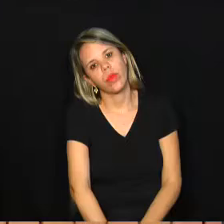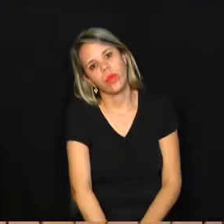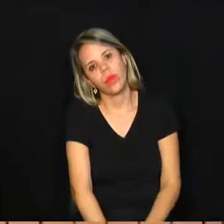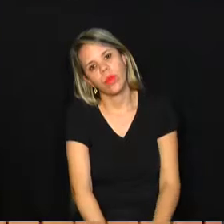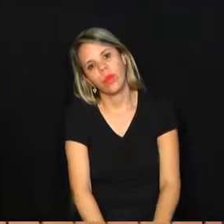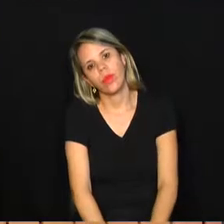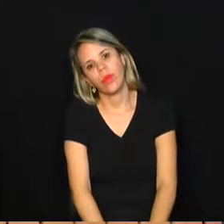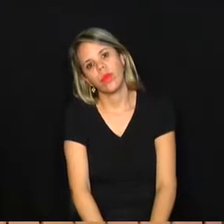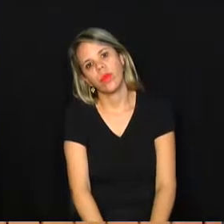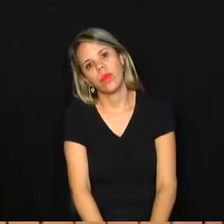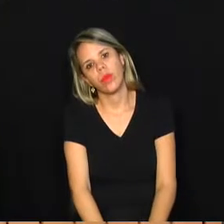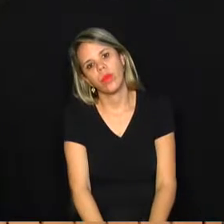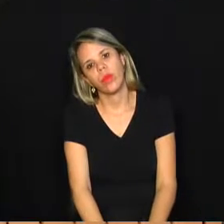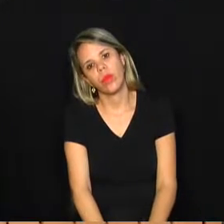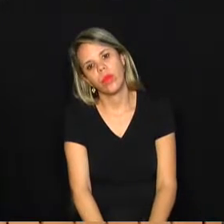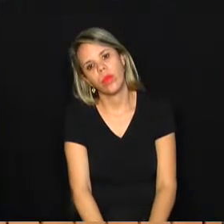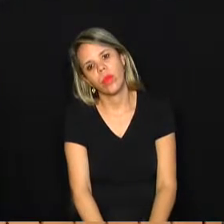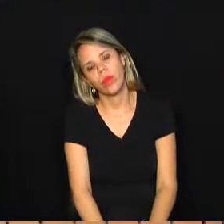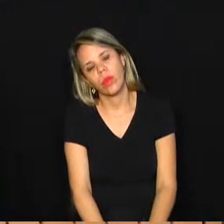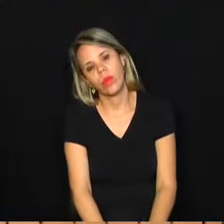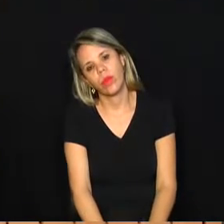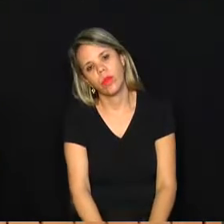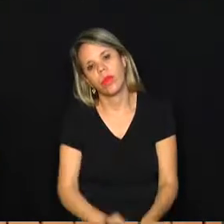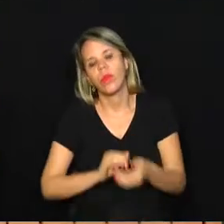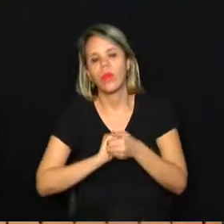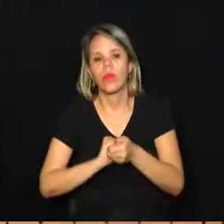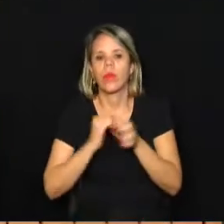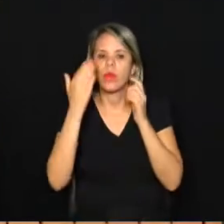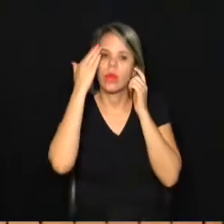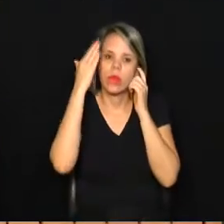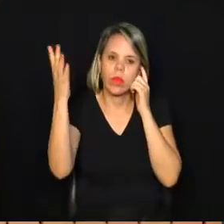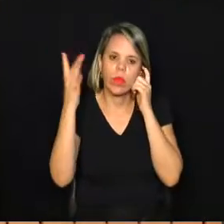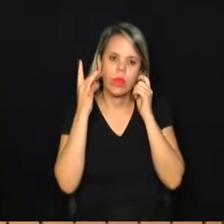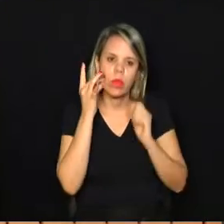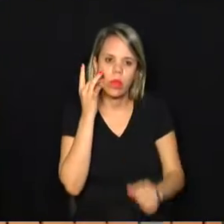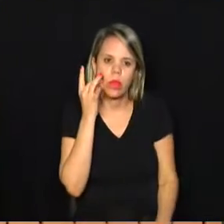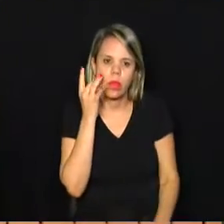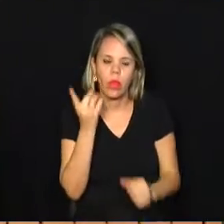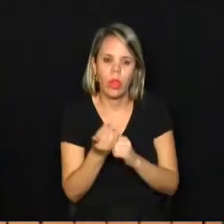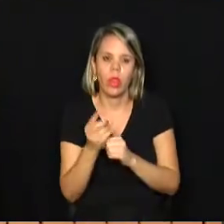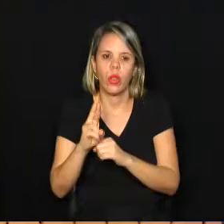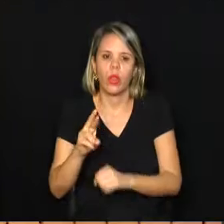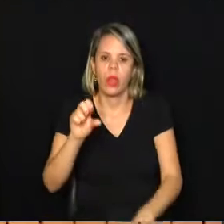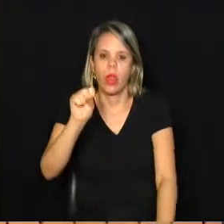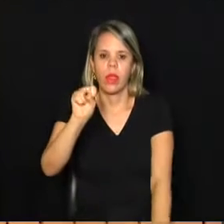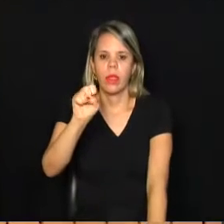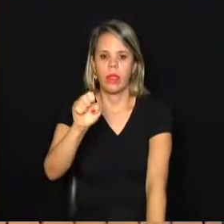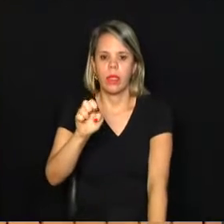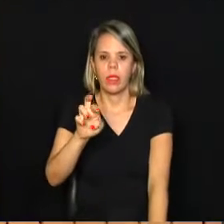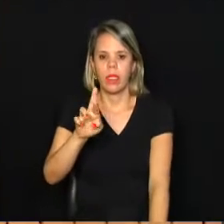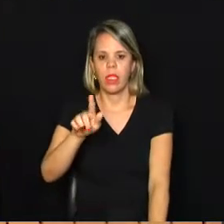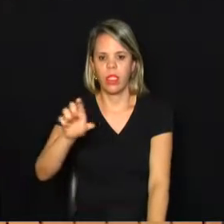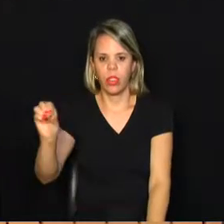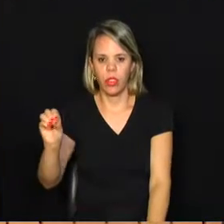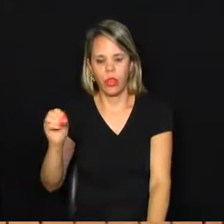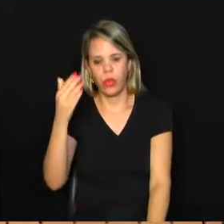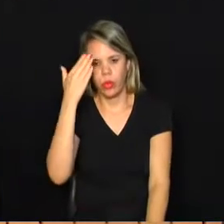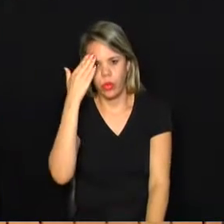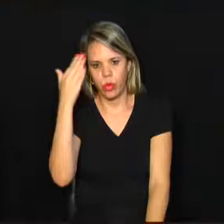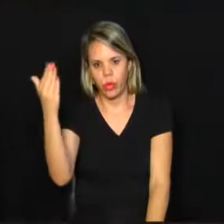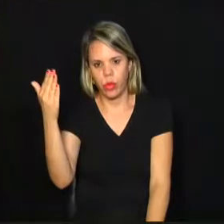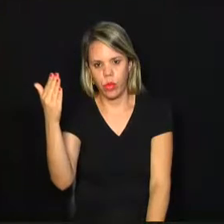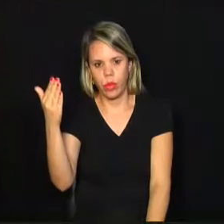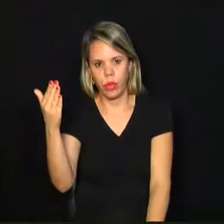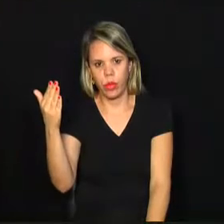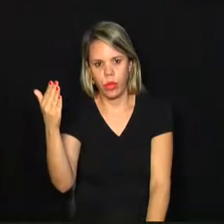só para confirmar, ok. Cumprimentar e agradecer a presença do Dr. Sérgio Bisoni. Muito obrigado, Dr.